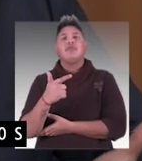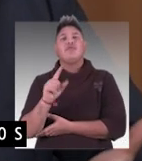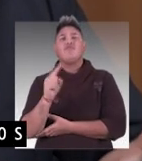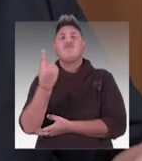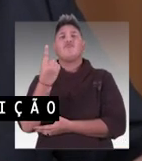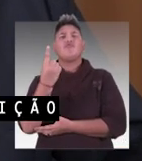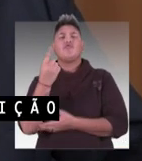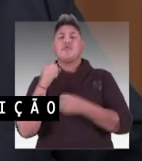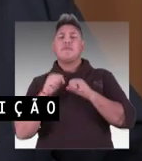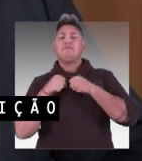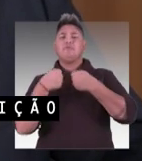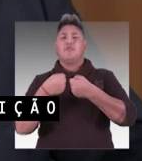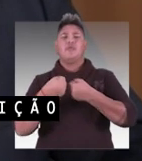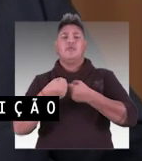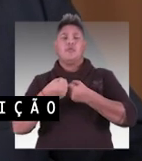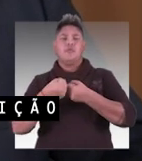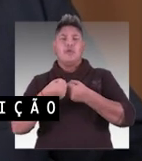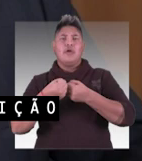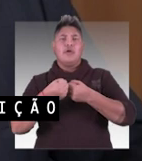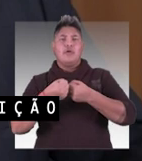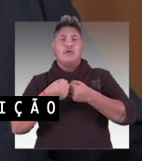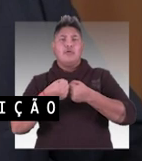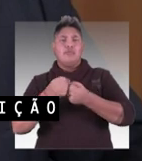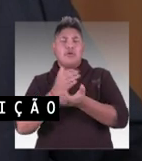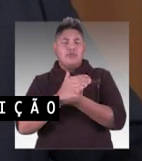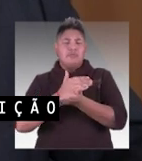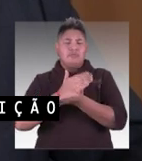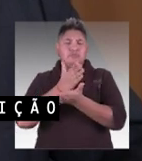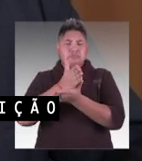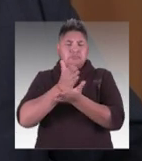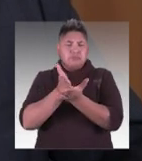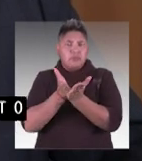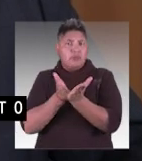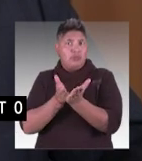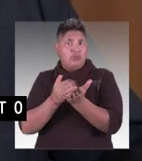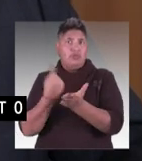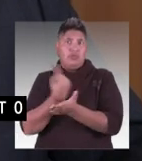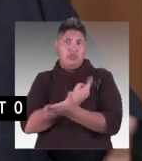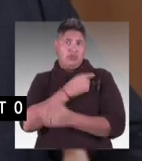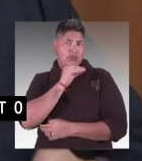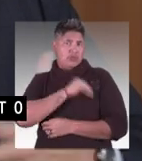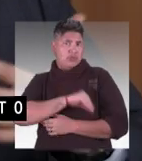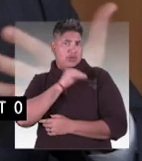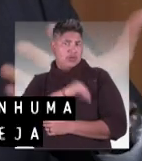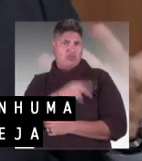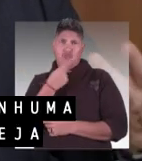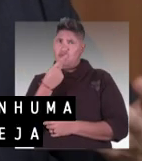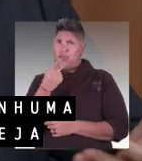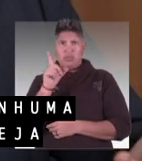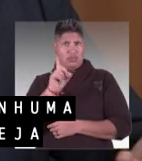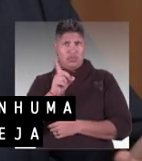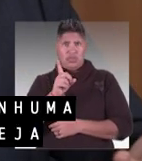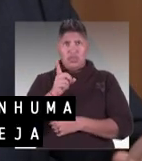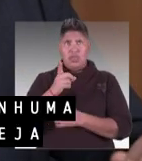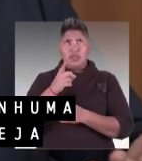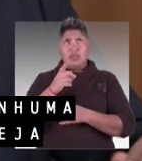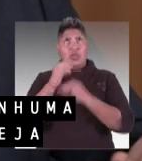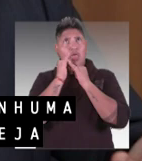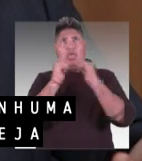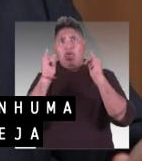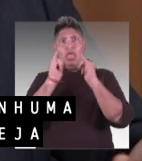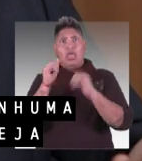uma efetiva distribuição da nossa renda. Aliás, está previsto na Constituição, eu não estou aqui com nenhuma